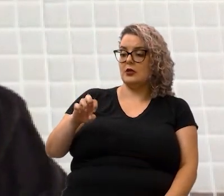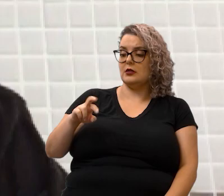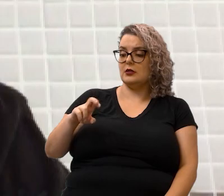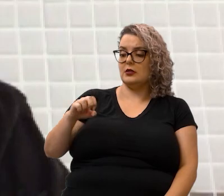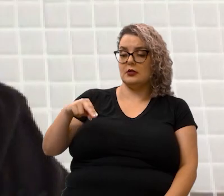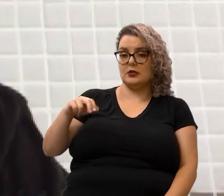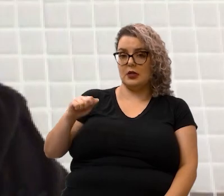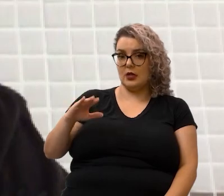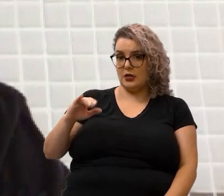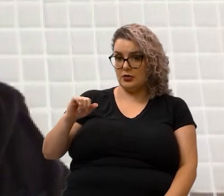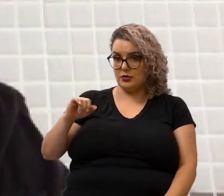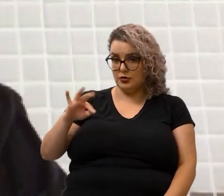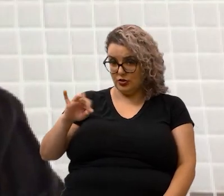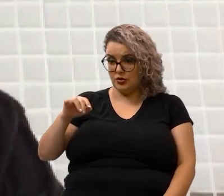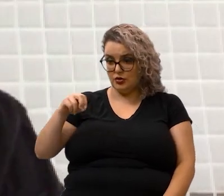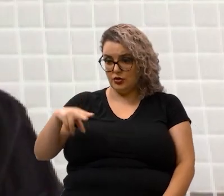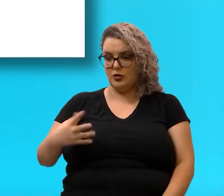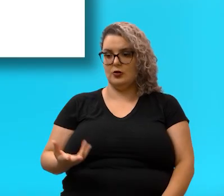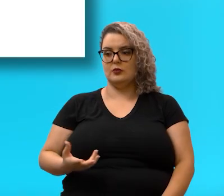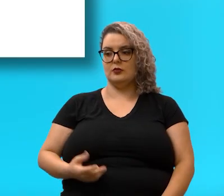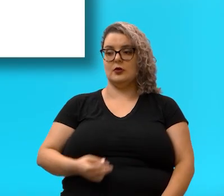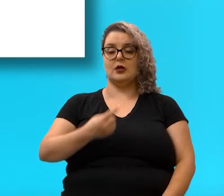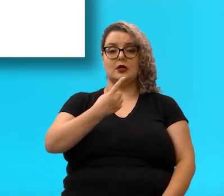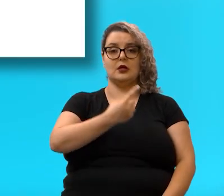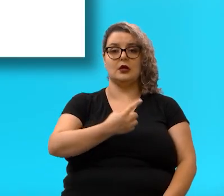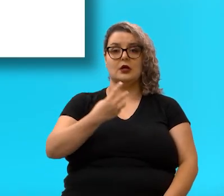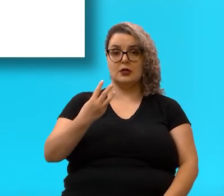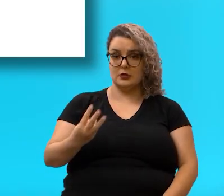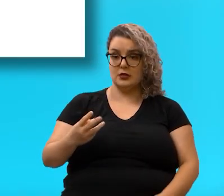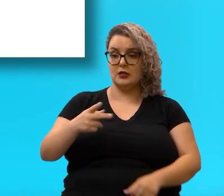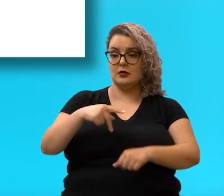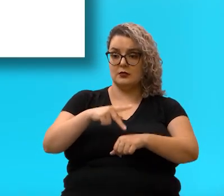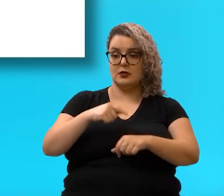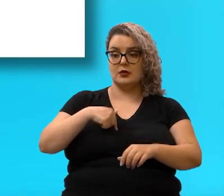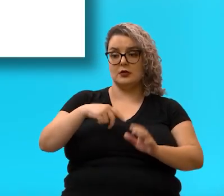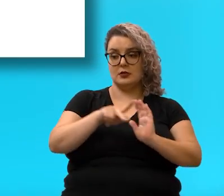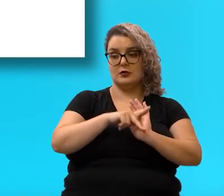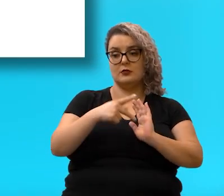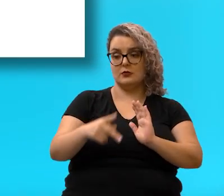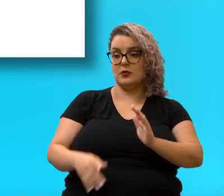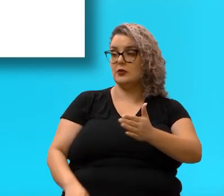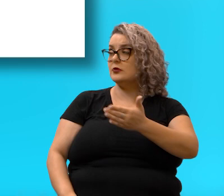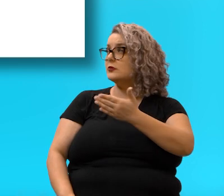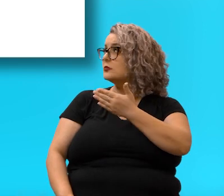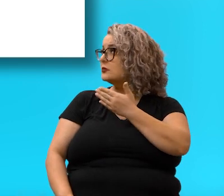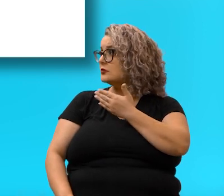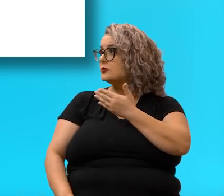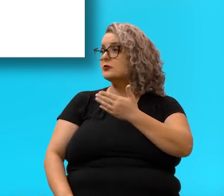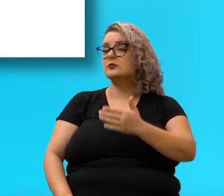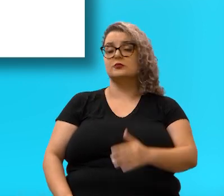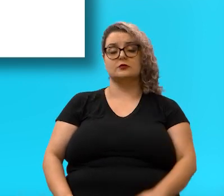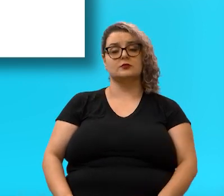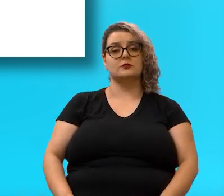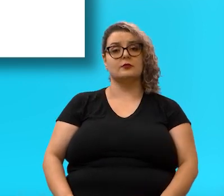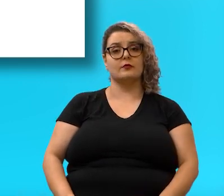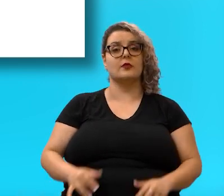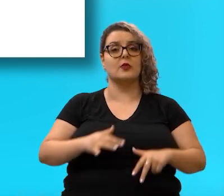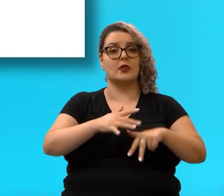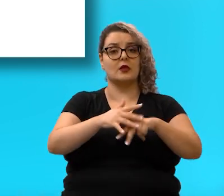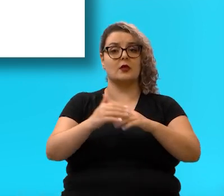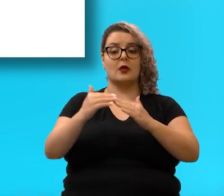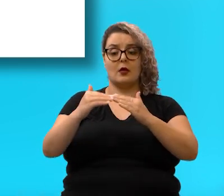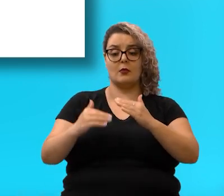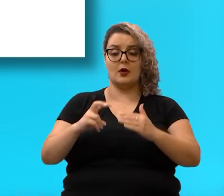uma casuística multicêntrica, são de 13 países, e eu faço parte, eu coloquei meus casos nessa casuística, de